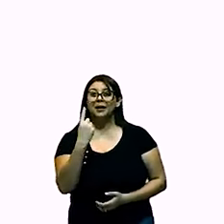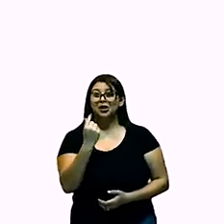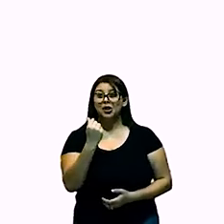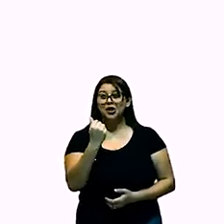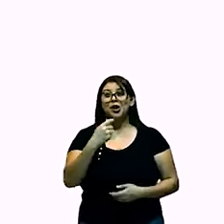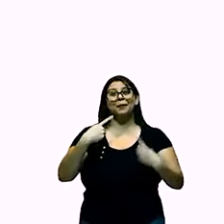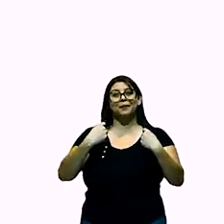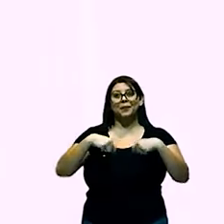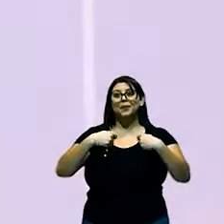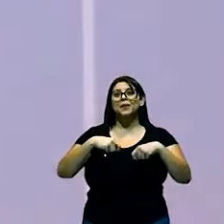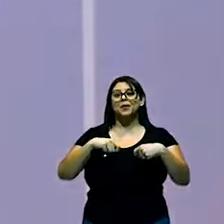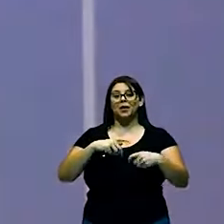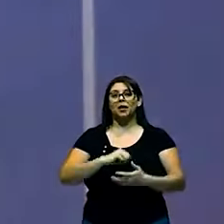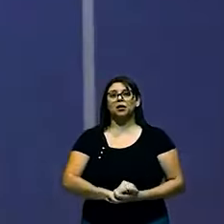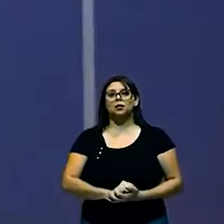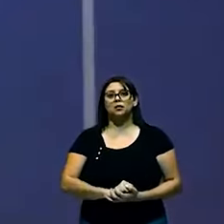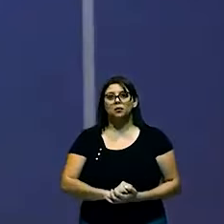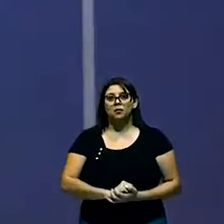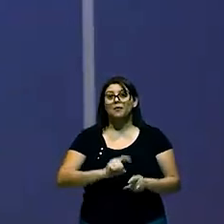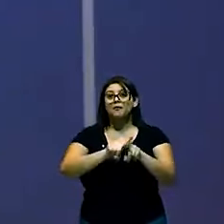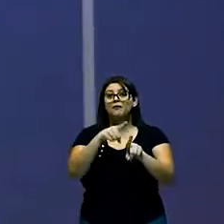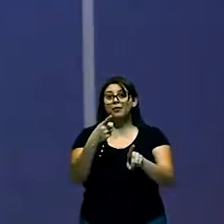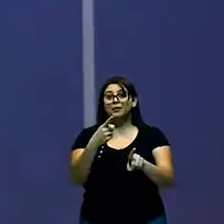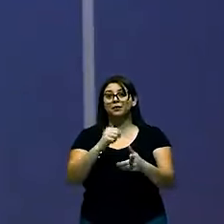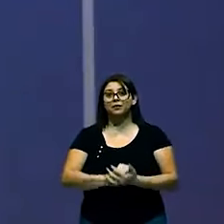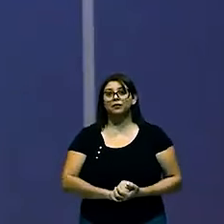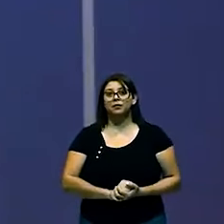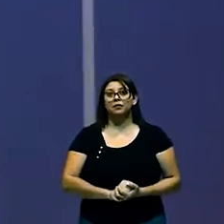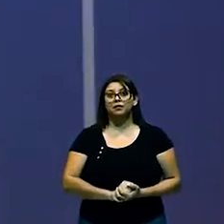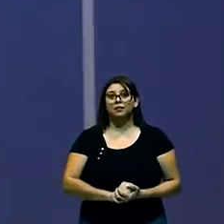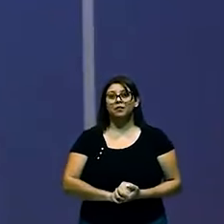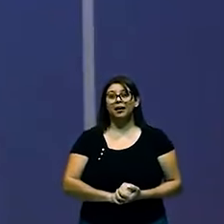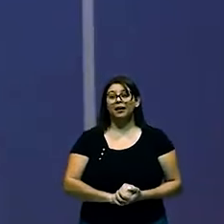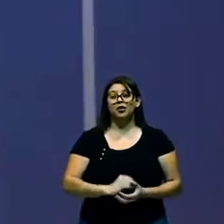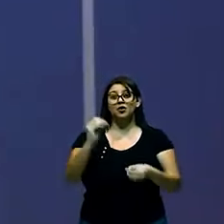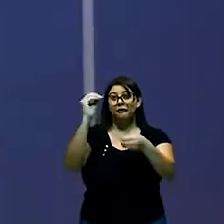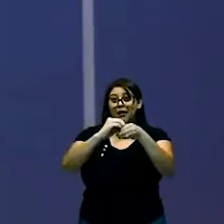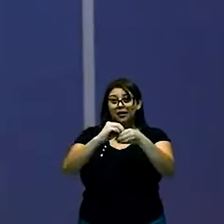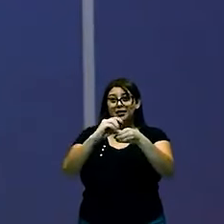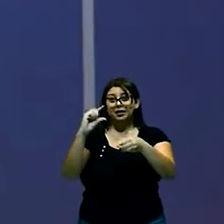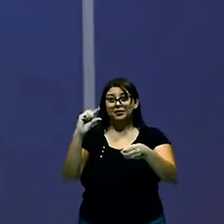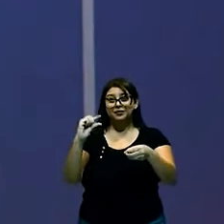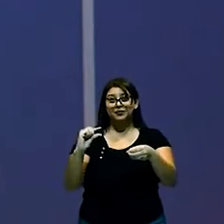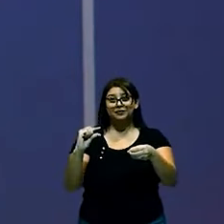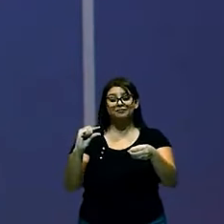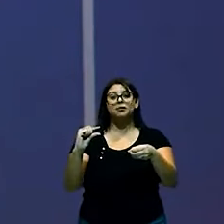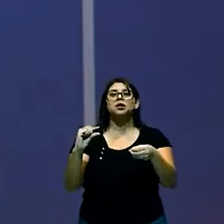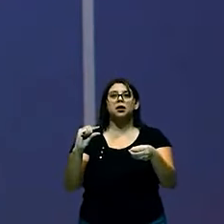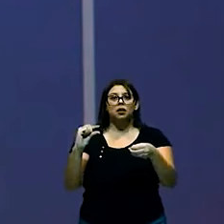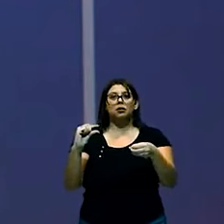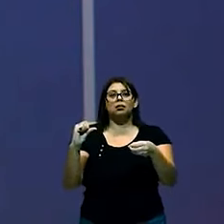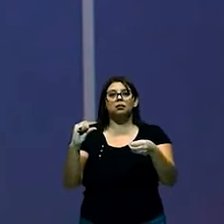para poder arrecadar as ofertas. Mas estava entrando pouca oferta. Então ele falou, precisa pensar no negócio de uma estratégia diferente,